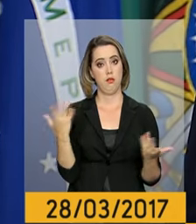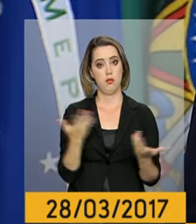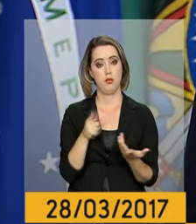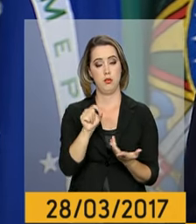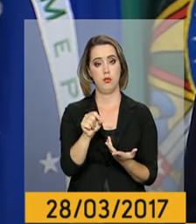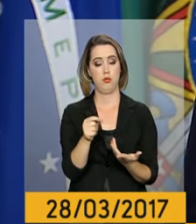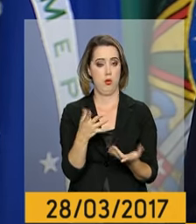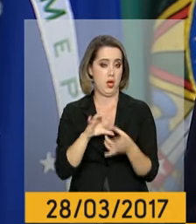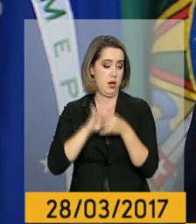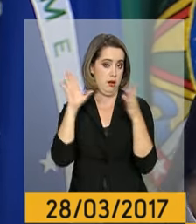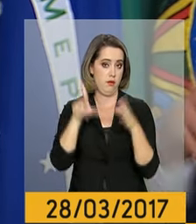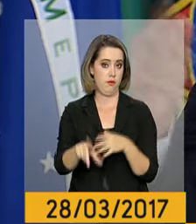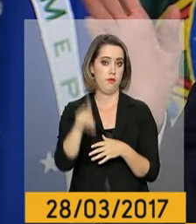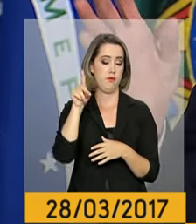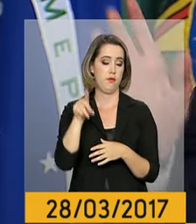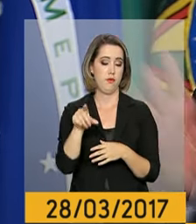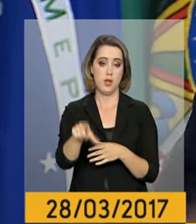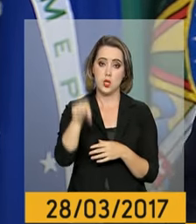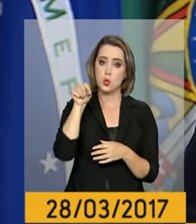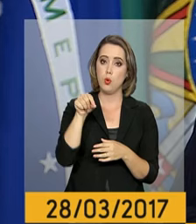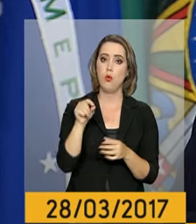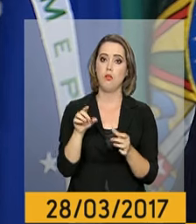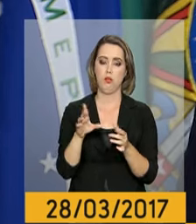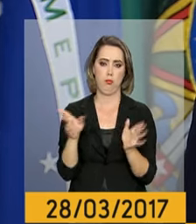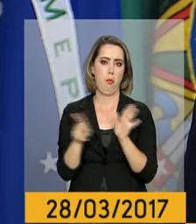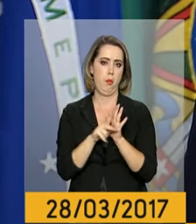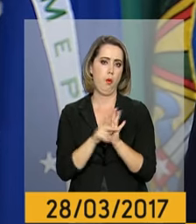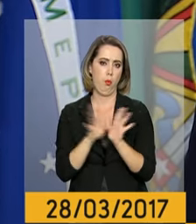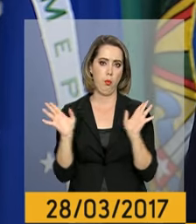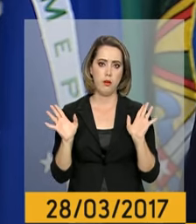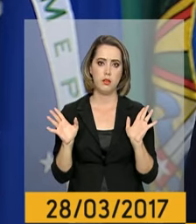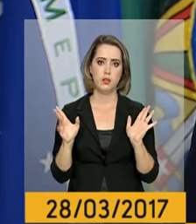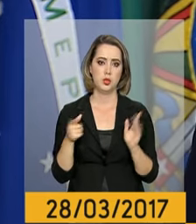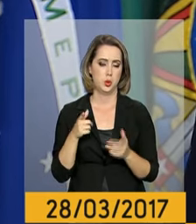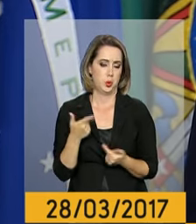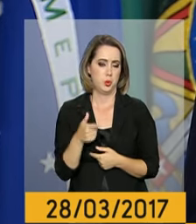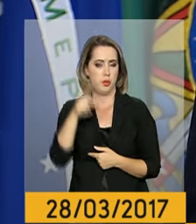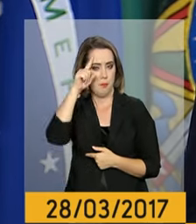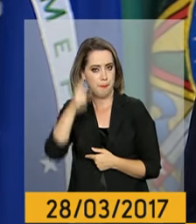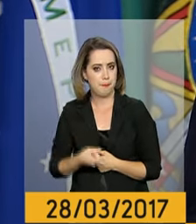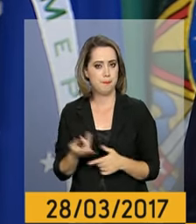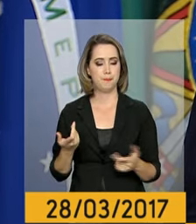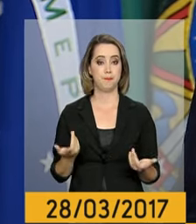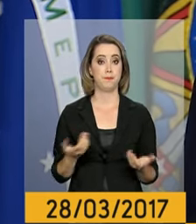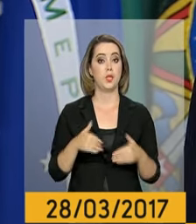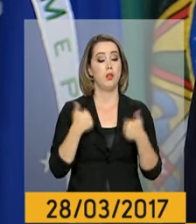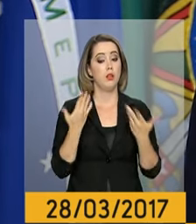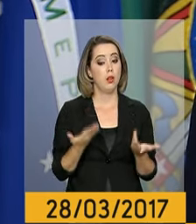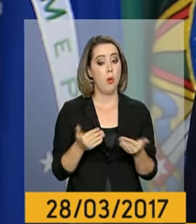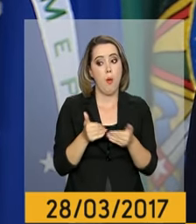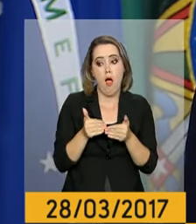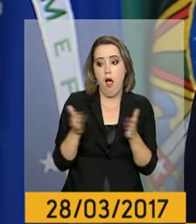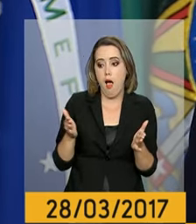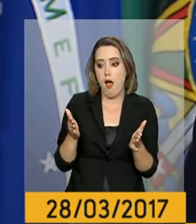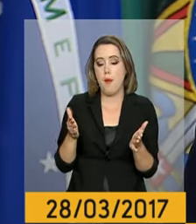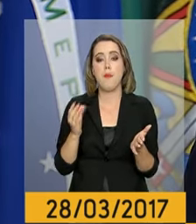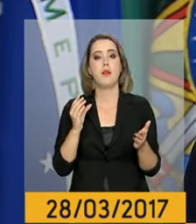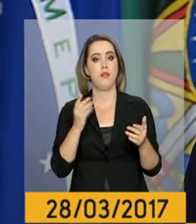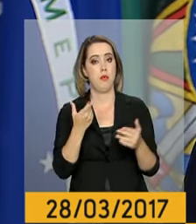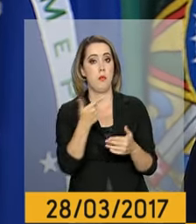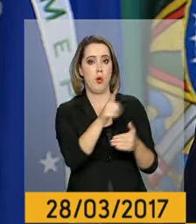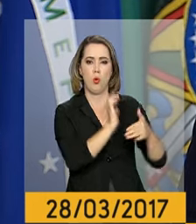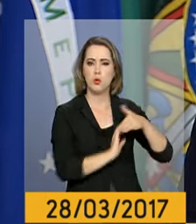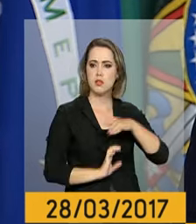sua conveniência isto abre naturalmente eh para o capital nacional para o capital estrangeiro para